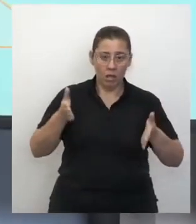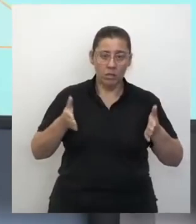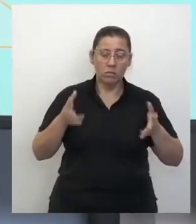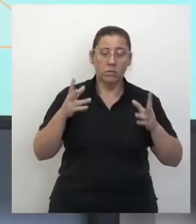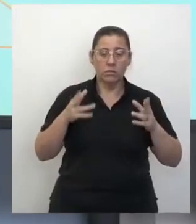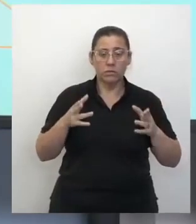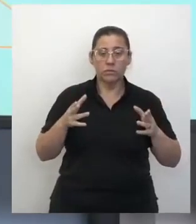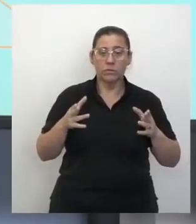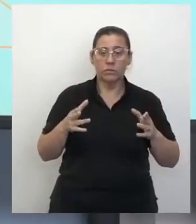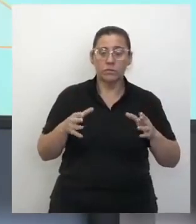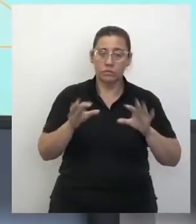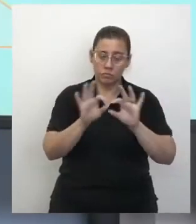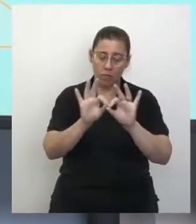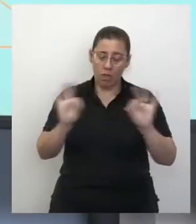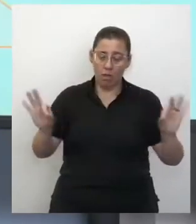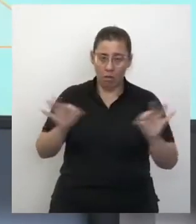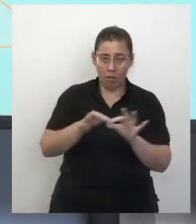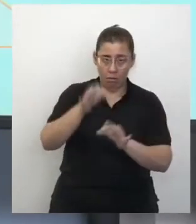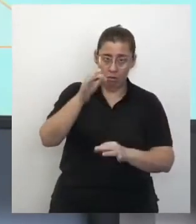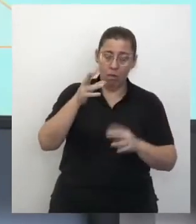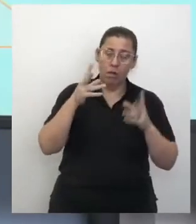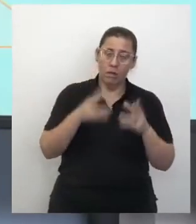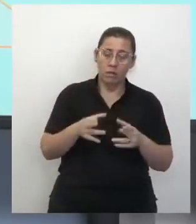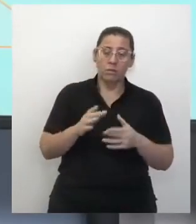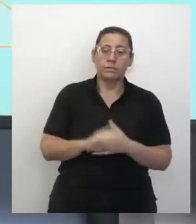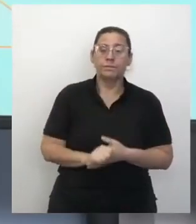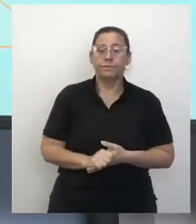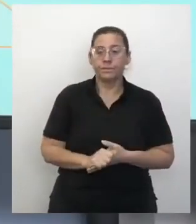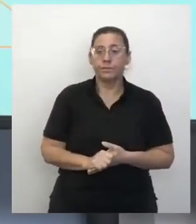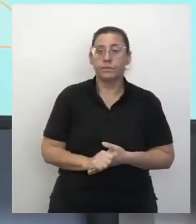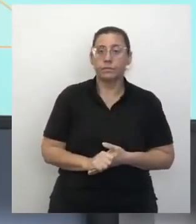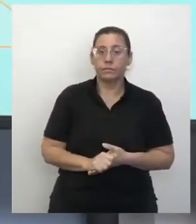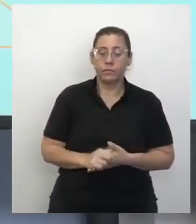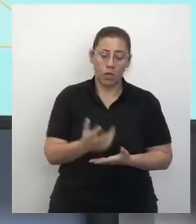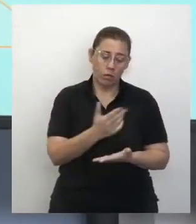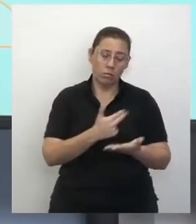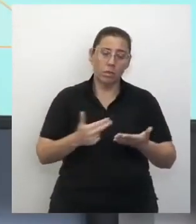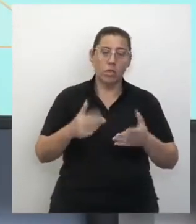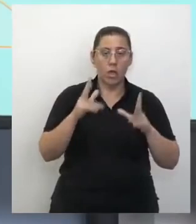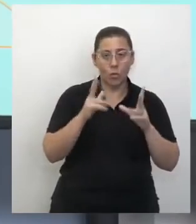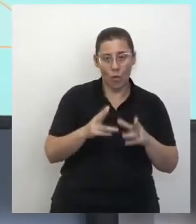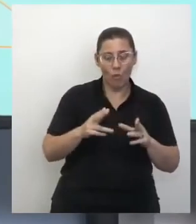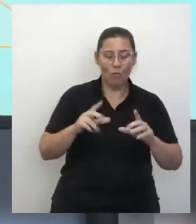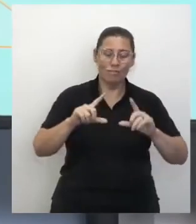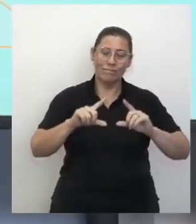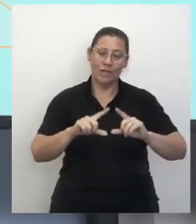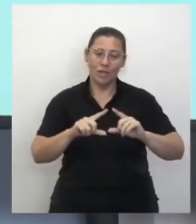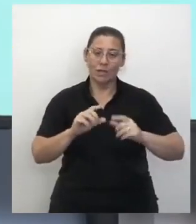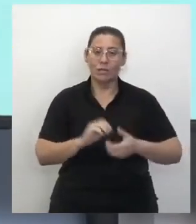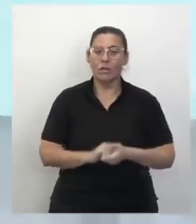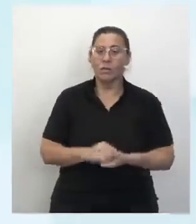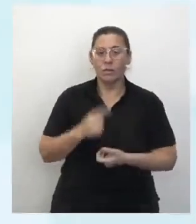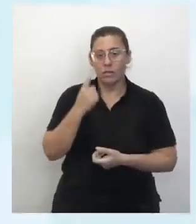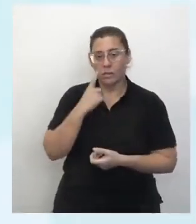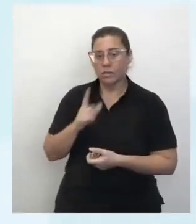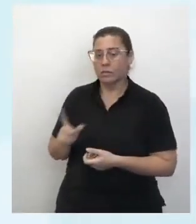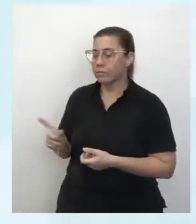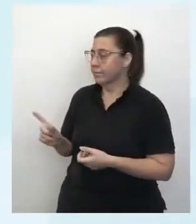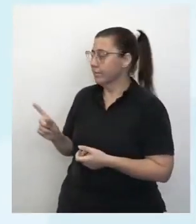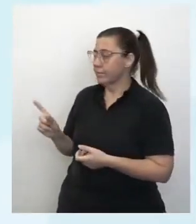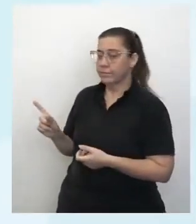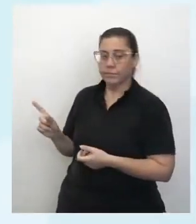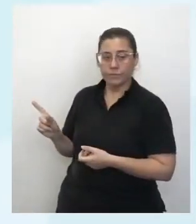proporcionais, ângulos iguais. E a mesma forma, a mesma figura, triângulo com triângulo. Beleza? Então, vamos para adiante,